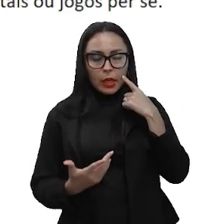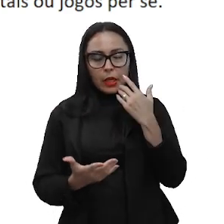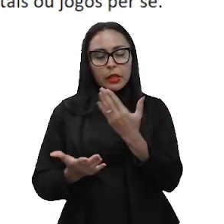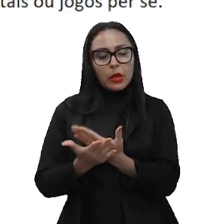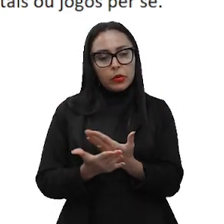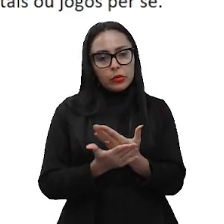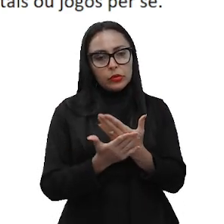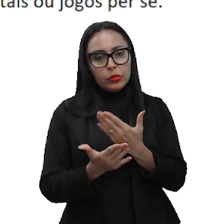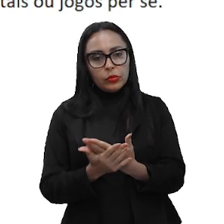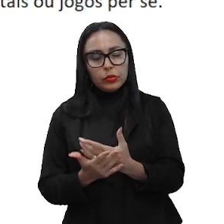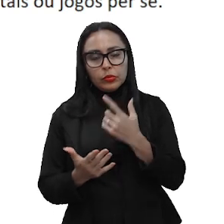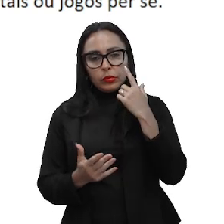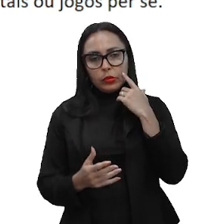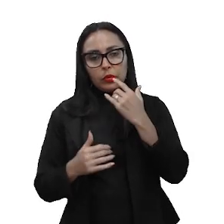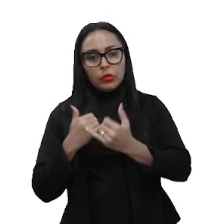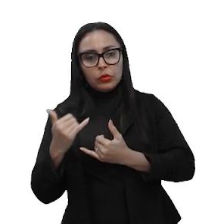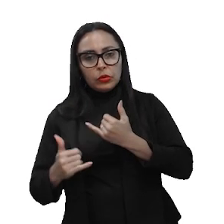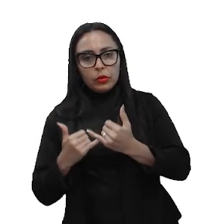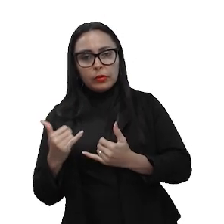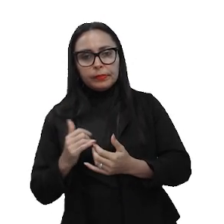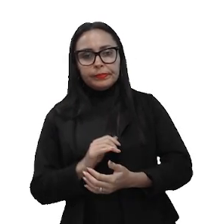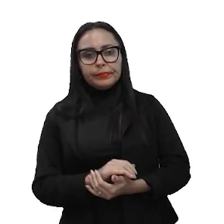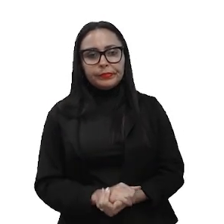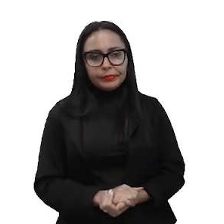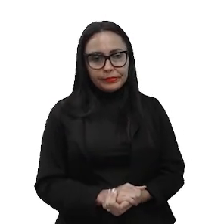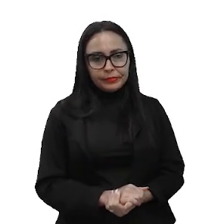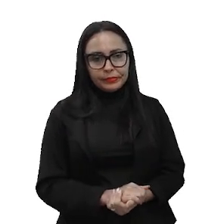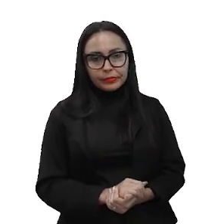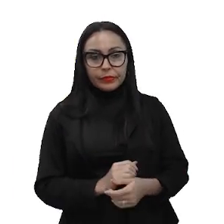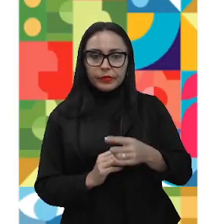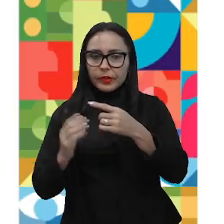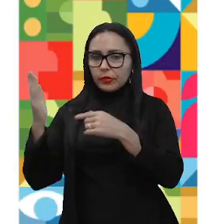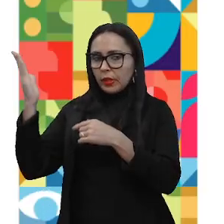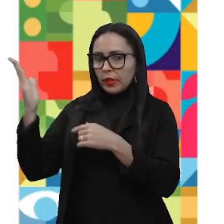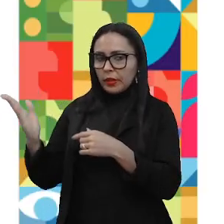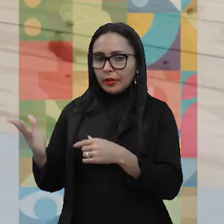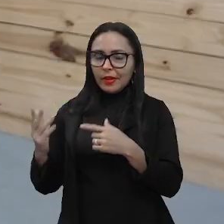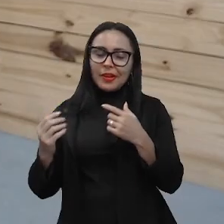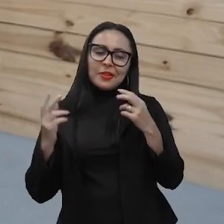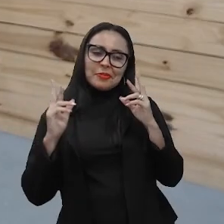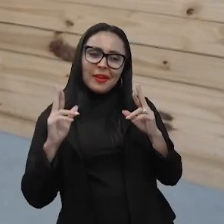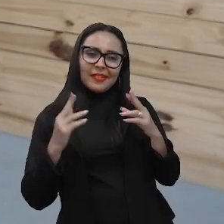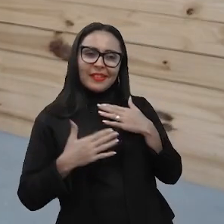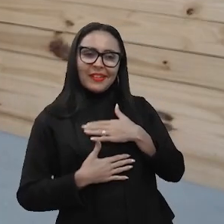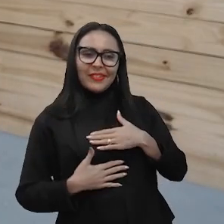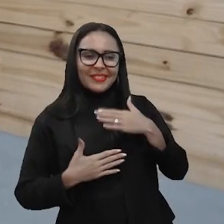que é representado pela ludologia. Aqui as fontes. Espero que tenham gostado.